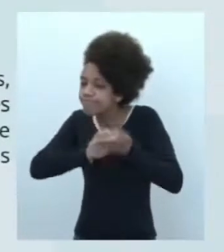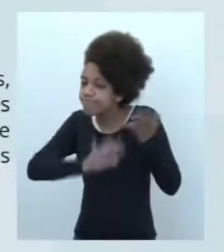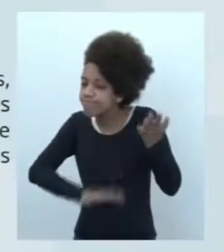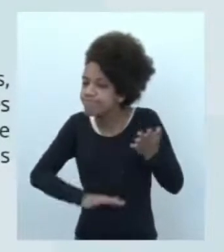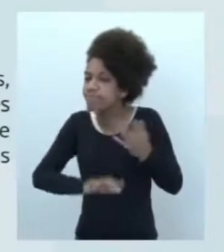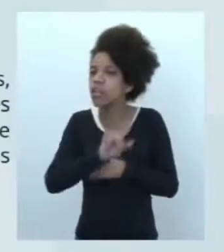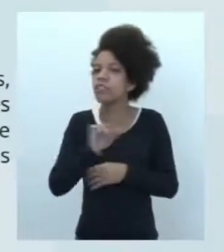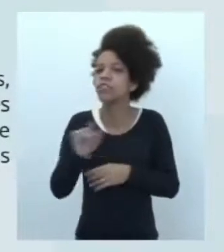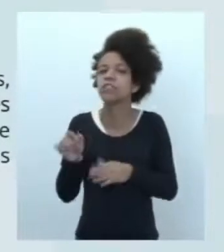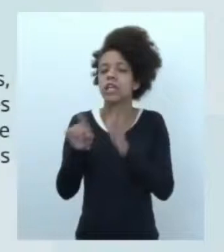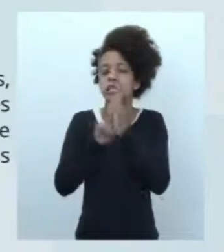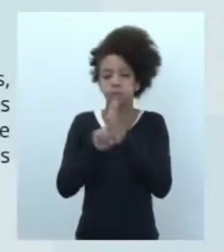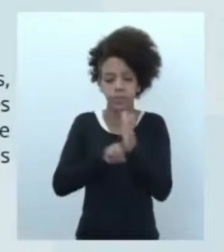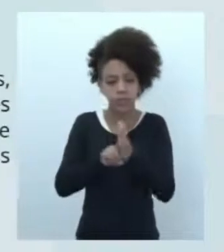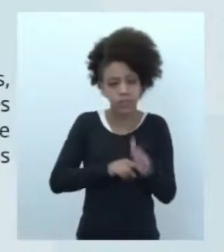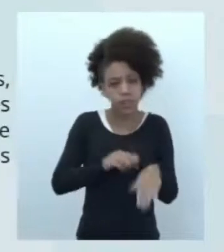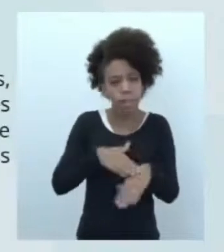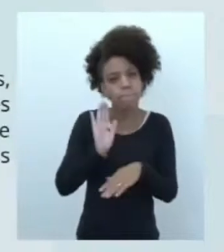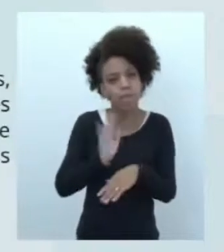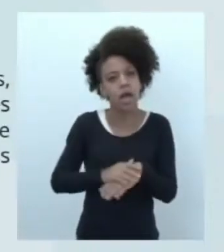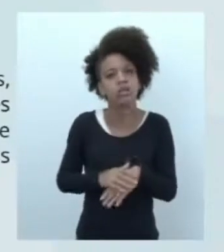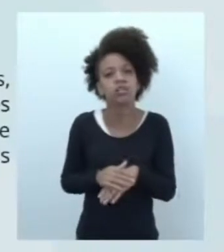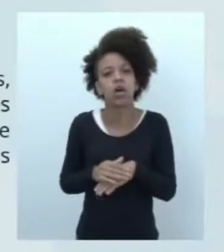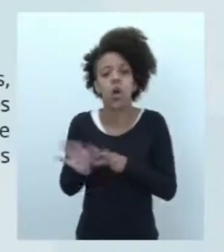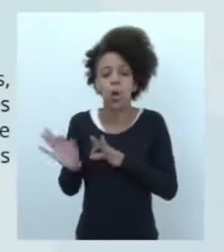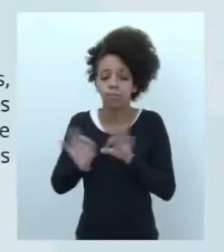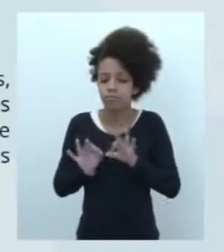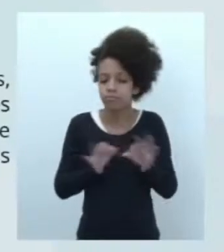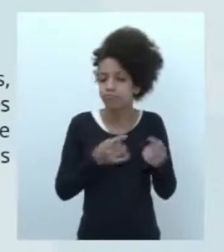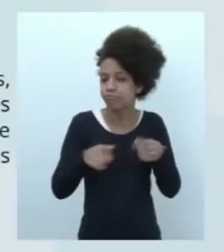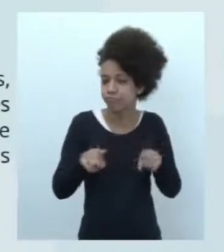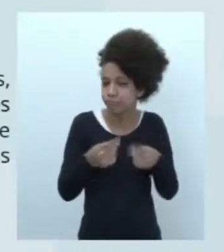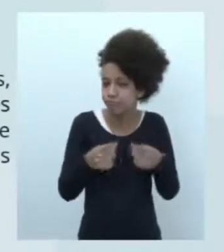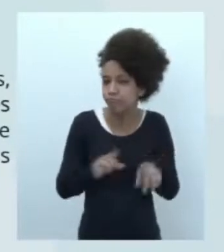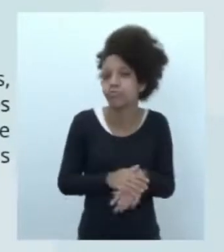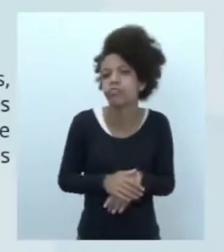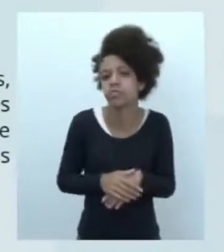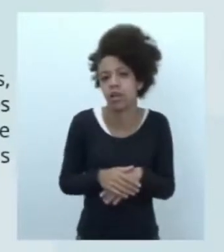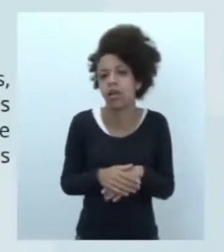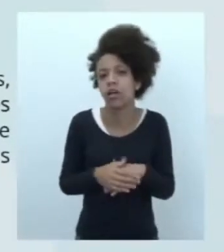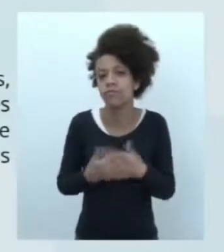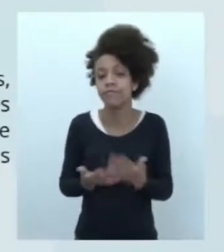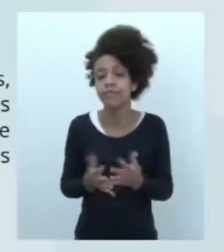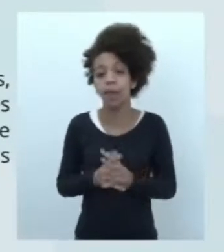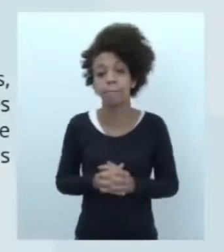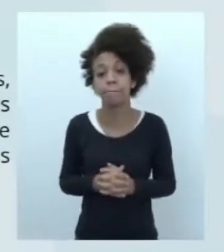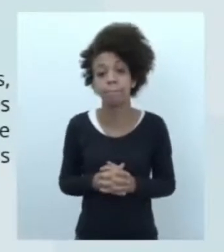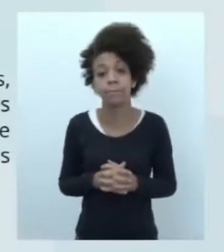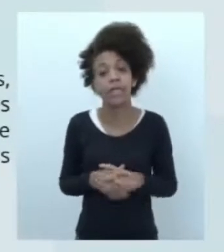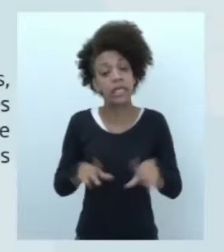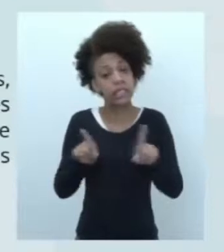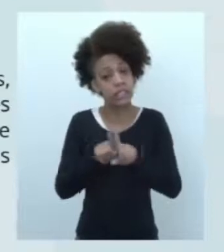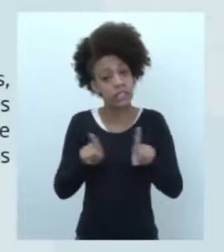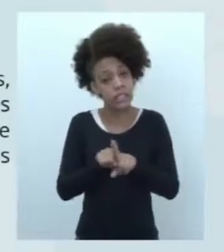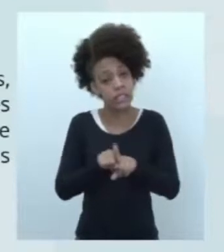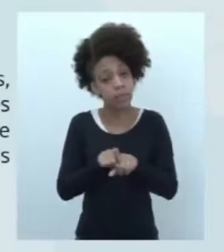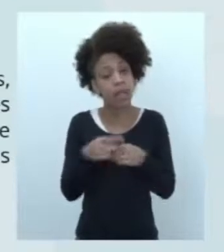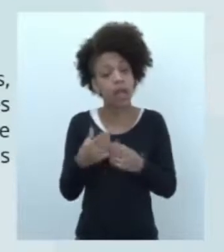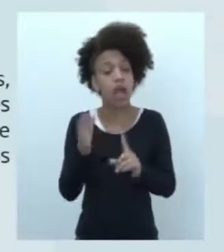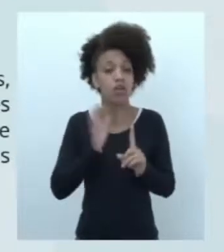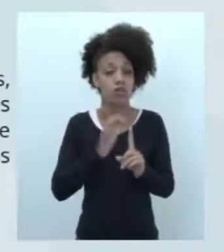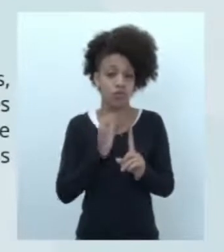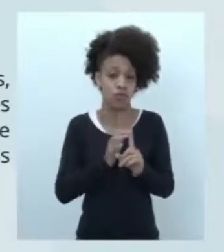sugere que vocês pesquisem mais sobre as composições musicais, né, as músicas indígenas e também sobre as